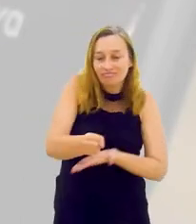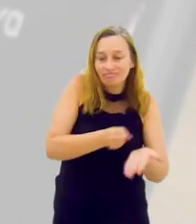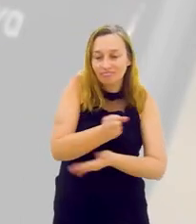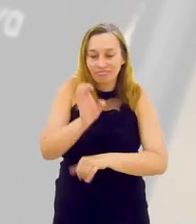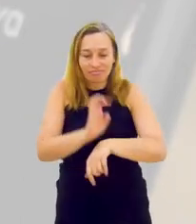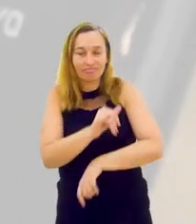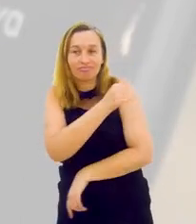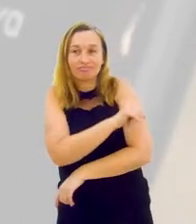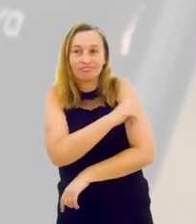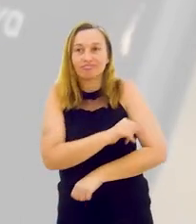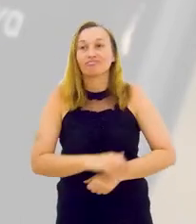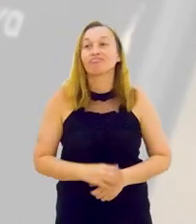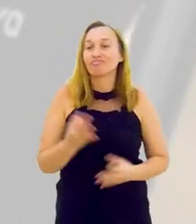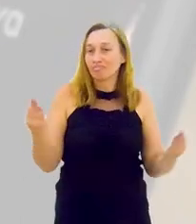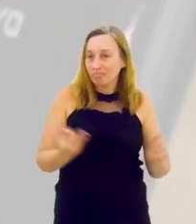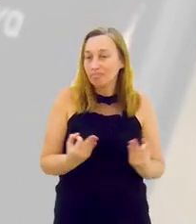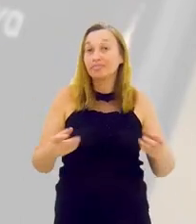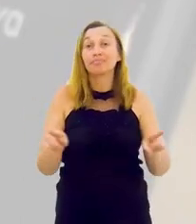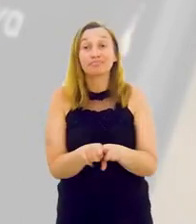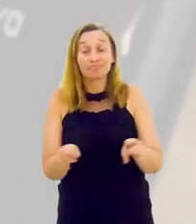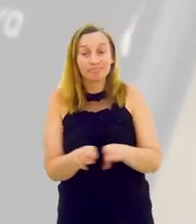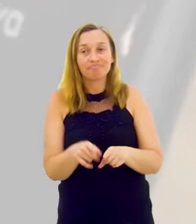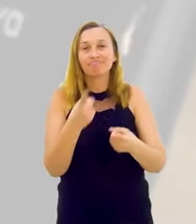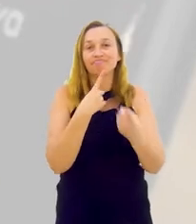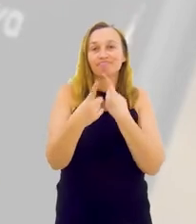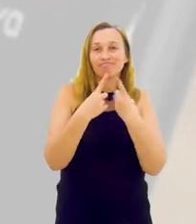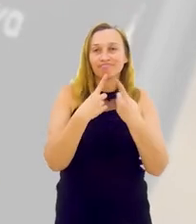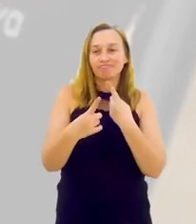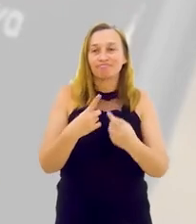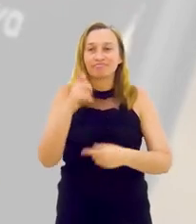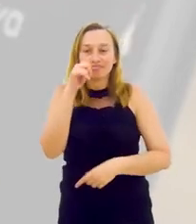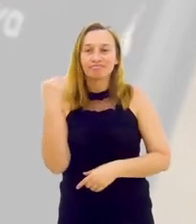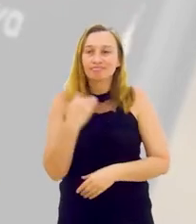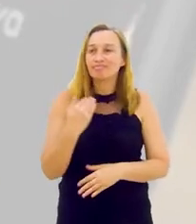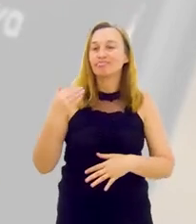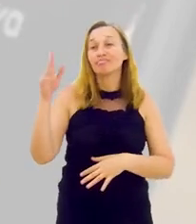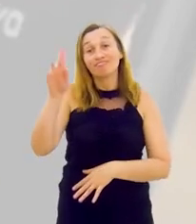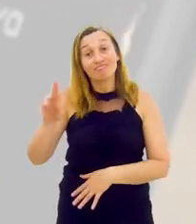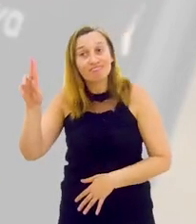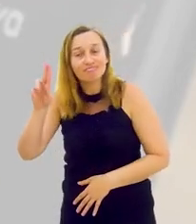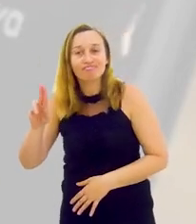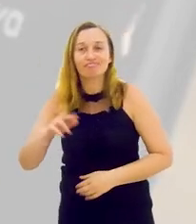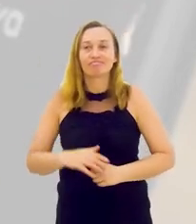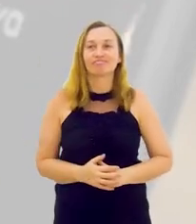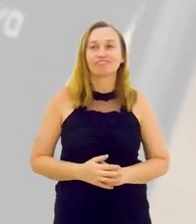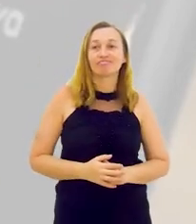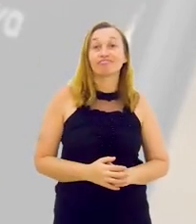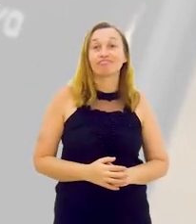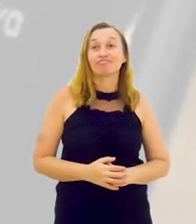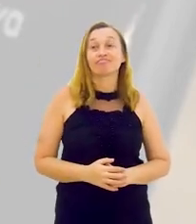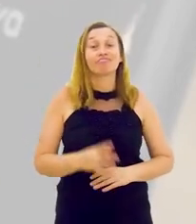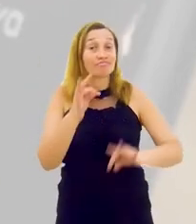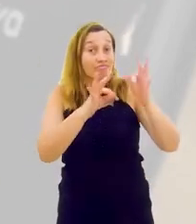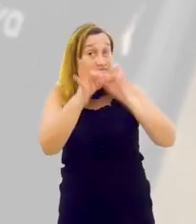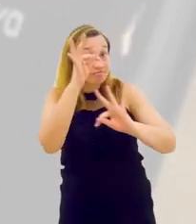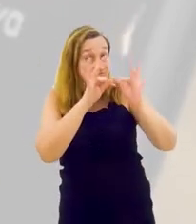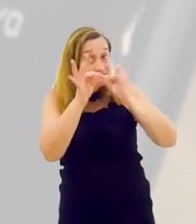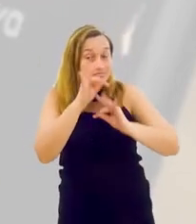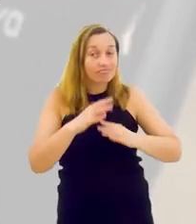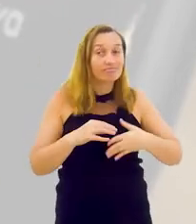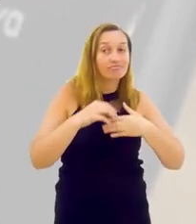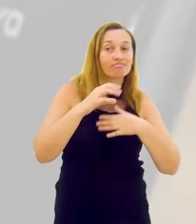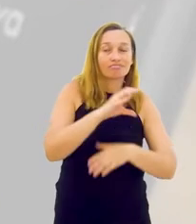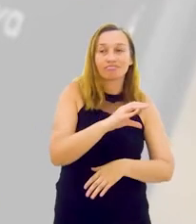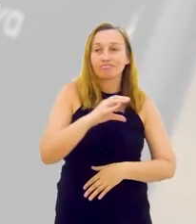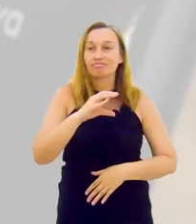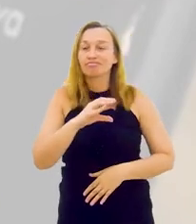do Estado do Rio de Janeiro, seria ótimo. E também a discussão, Geisa, nas universidades, nos centros tecnológicos, nas